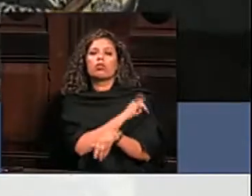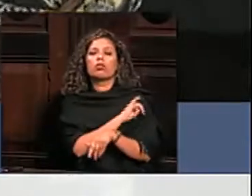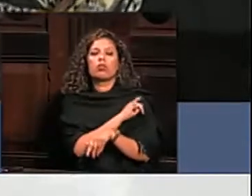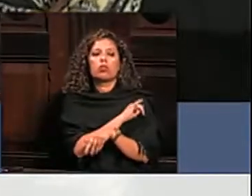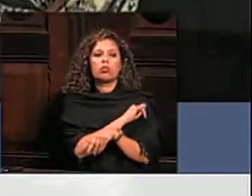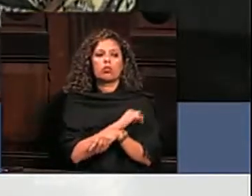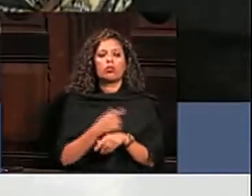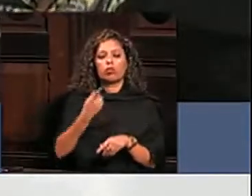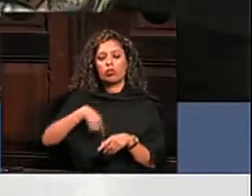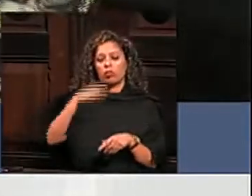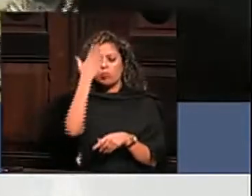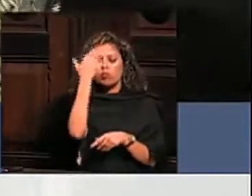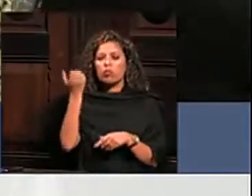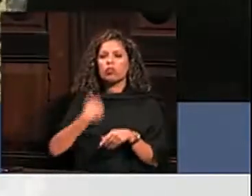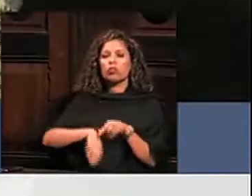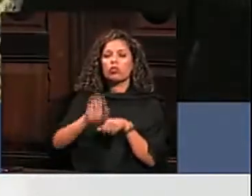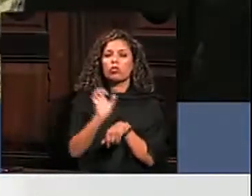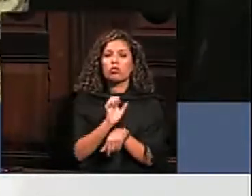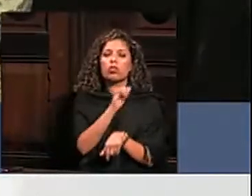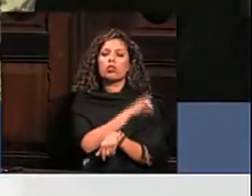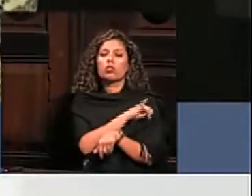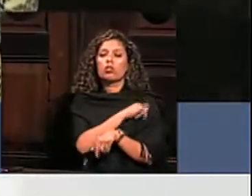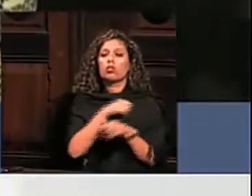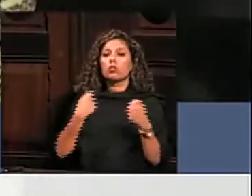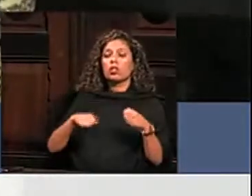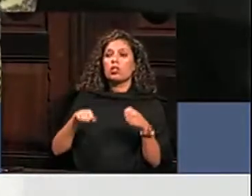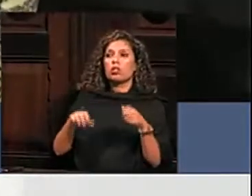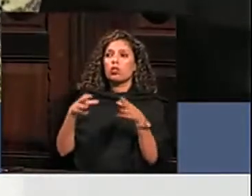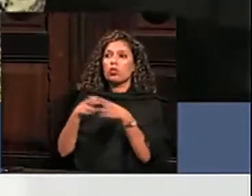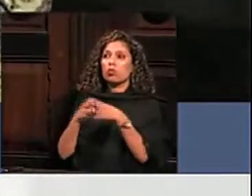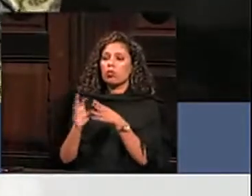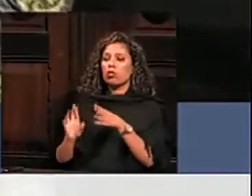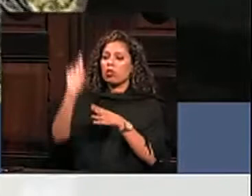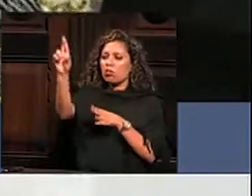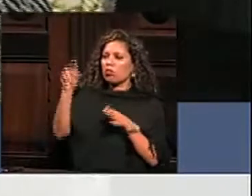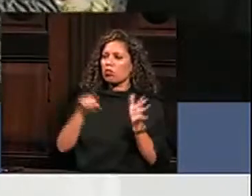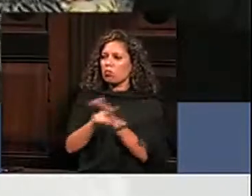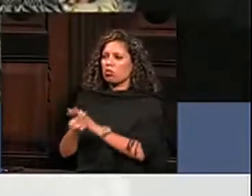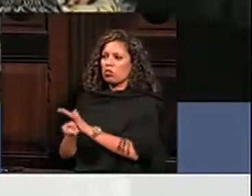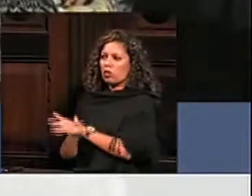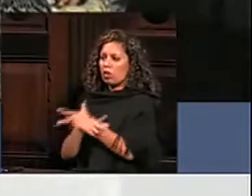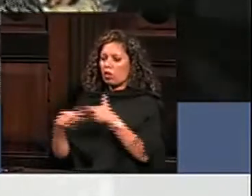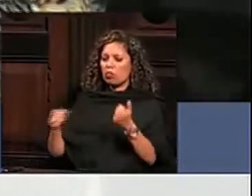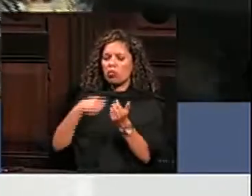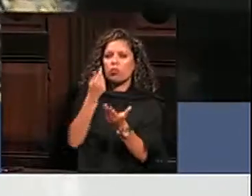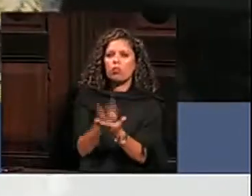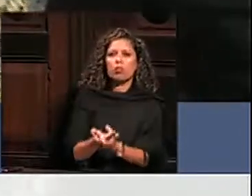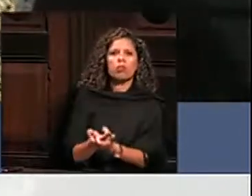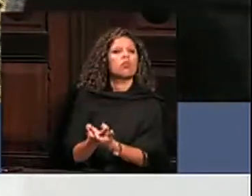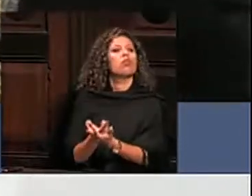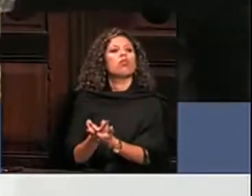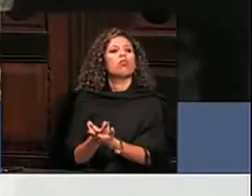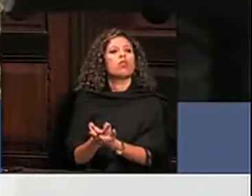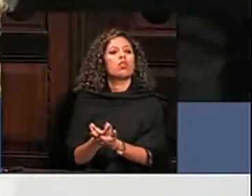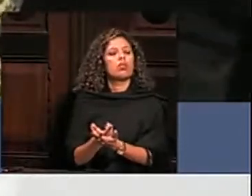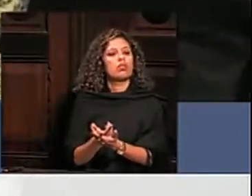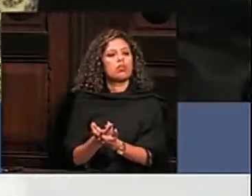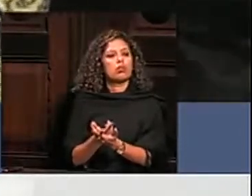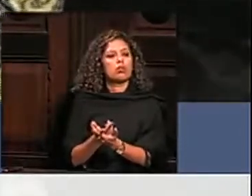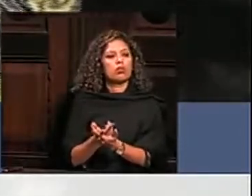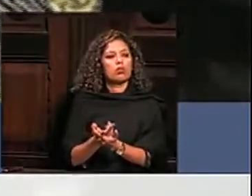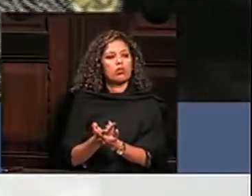precisa de poderes controladores, poderes que não sejam submetidos a vícios e nem